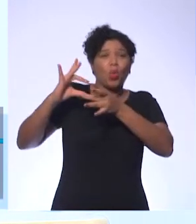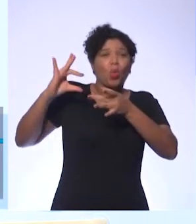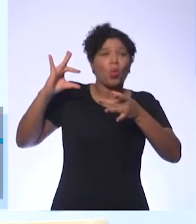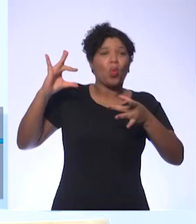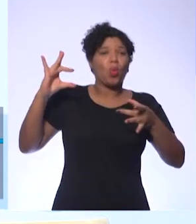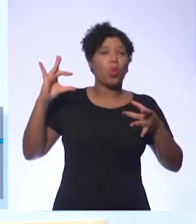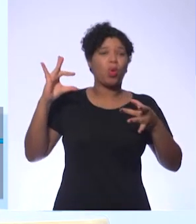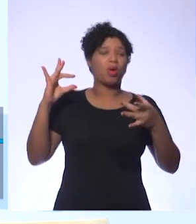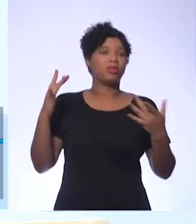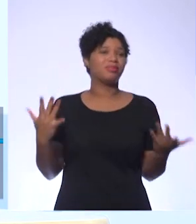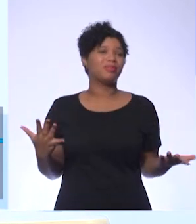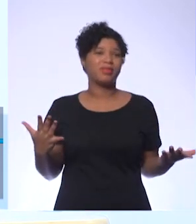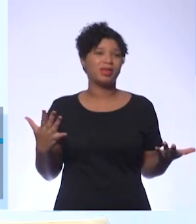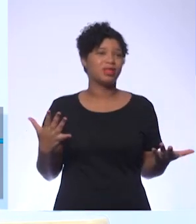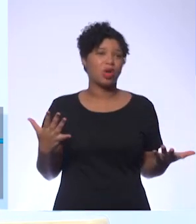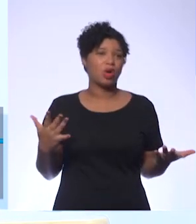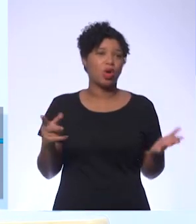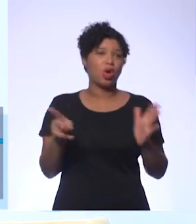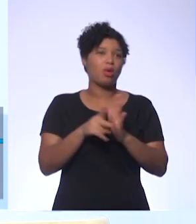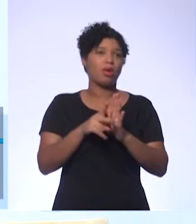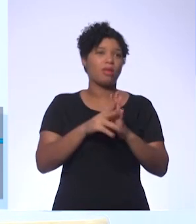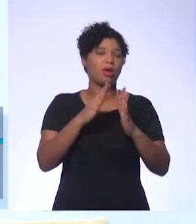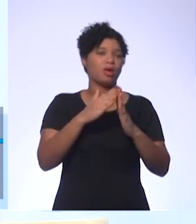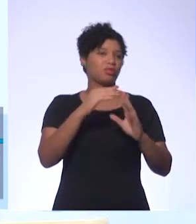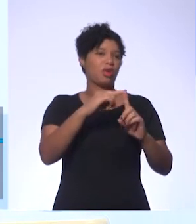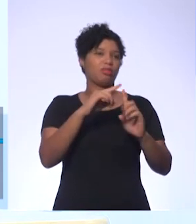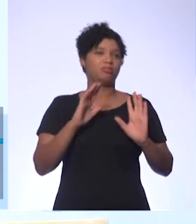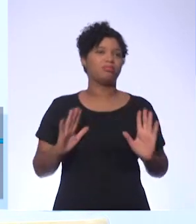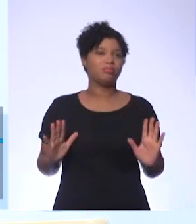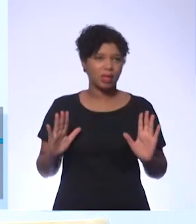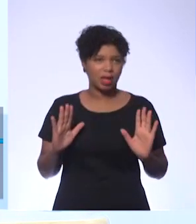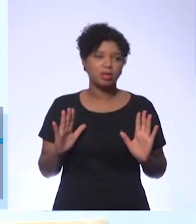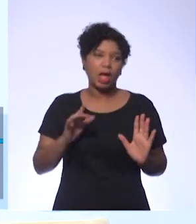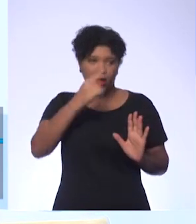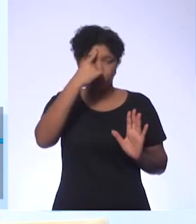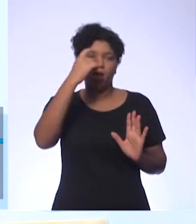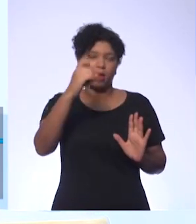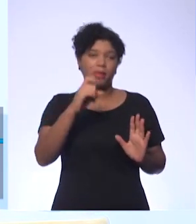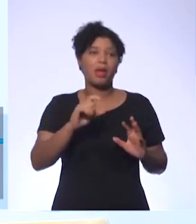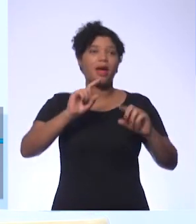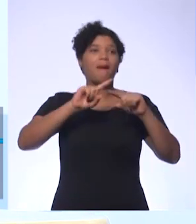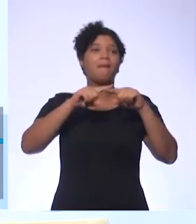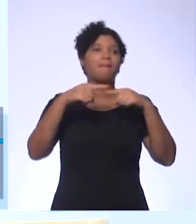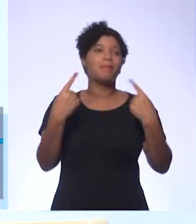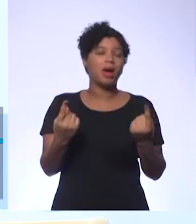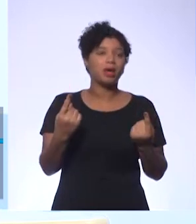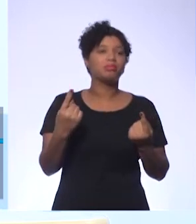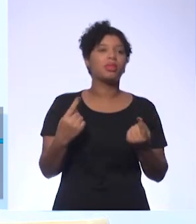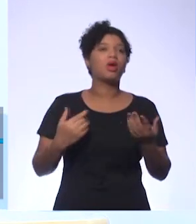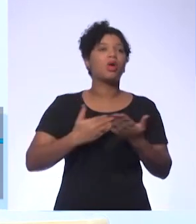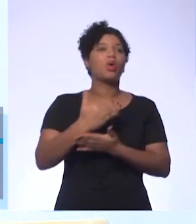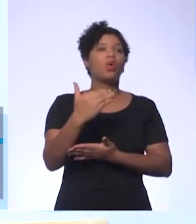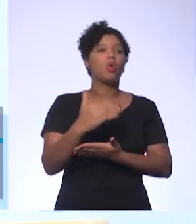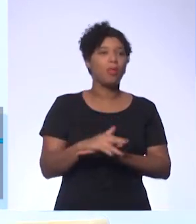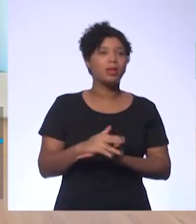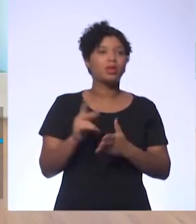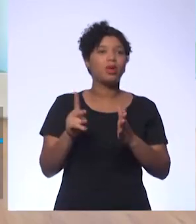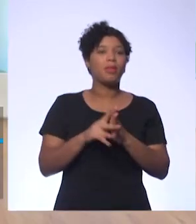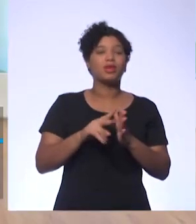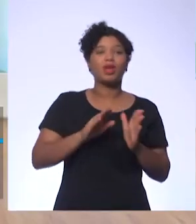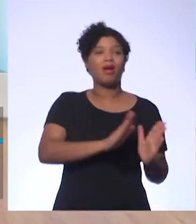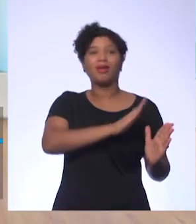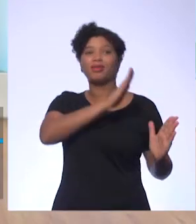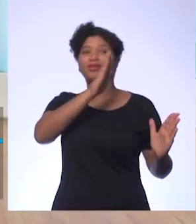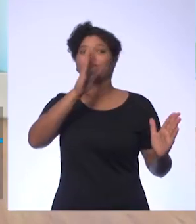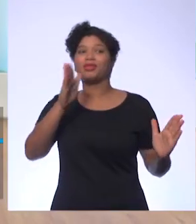dentro de uma perspectiva do divino. Já quando aconteceu, né, o protestantismo no